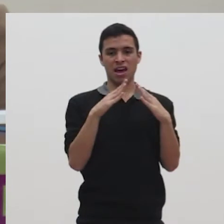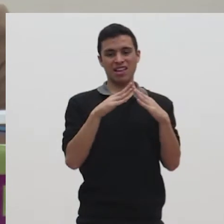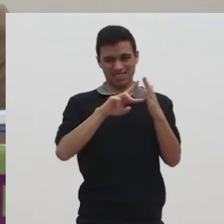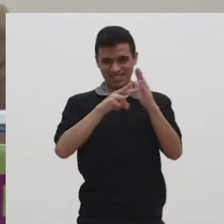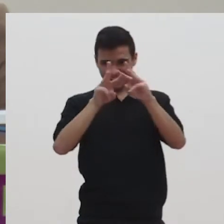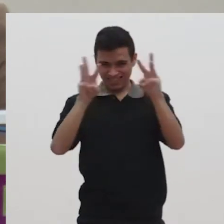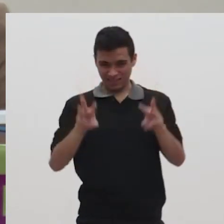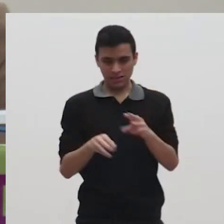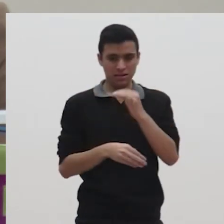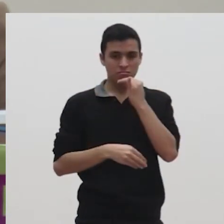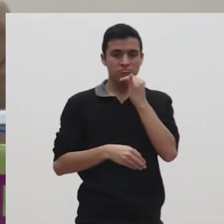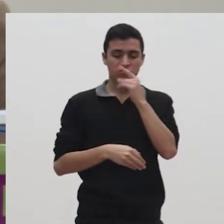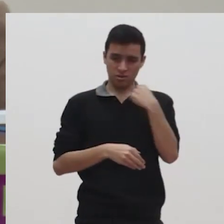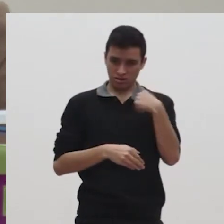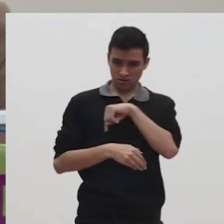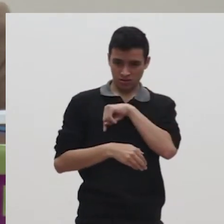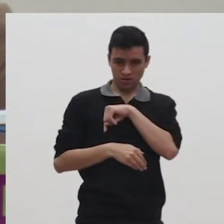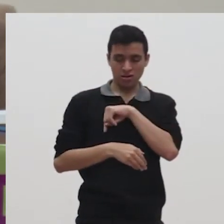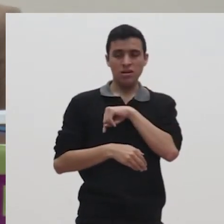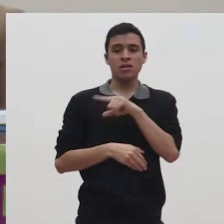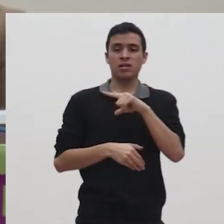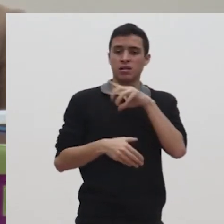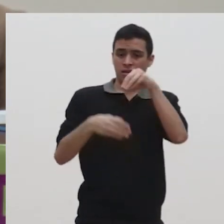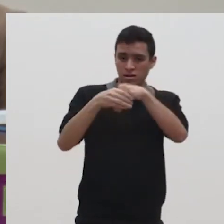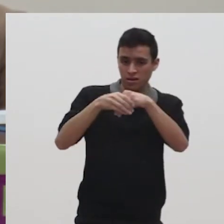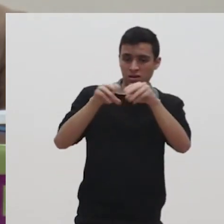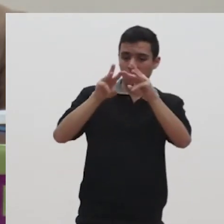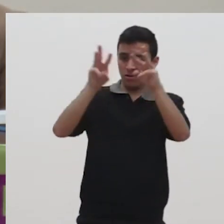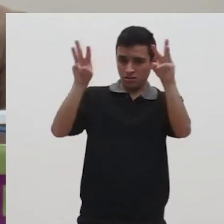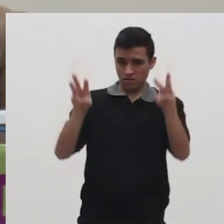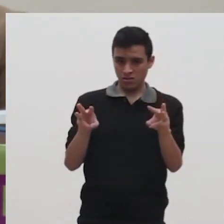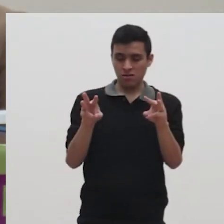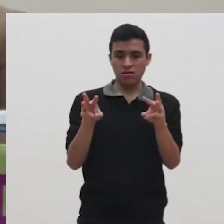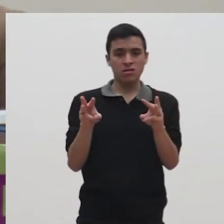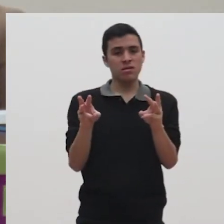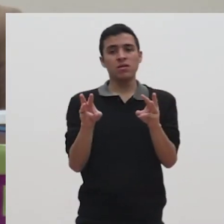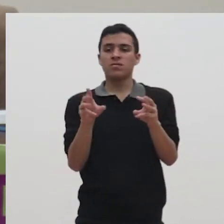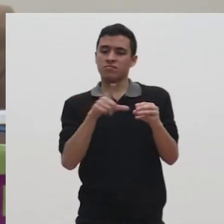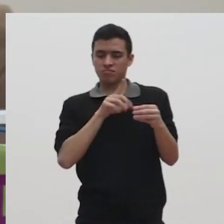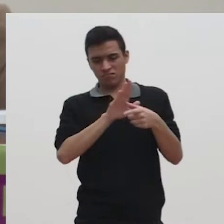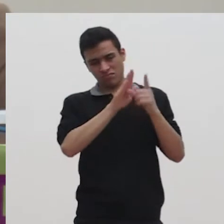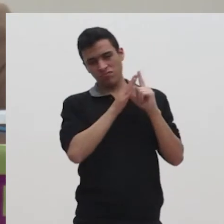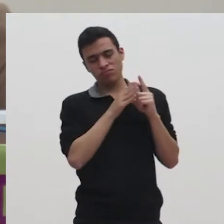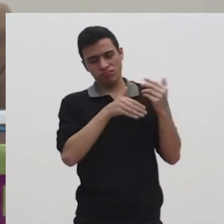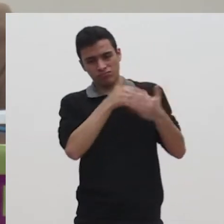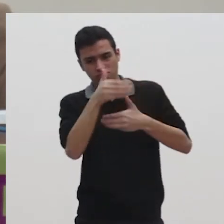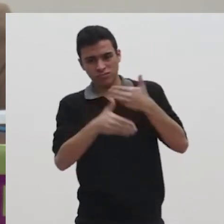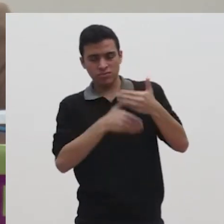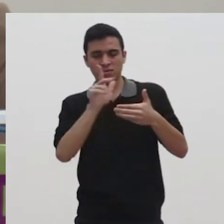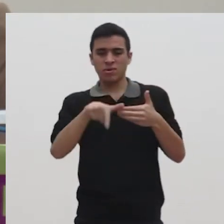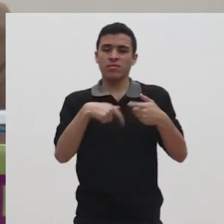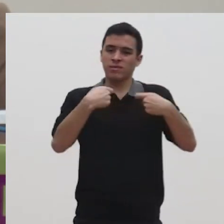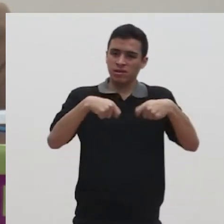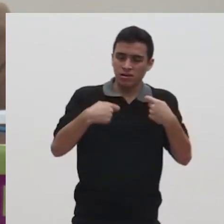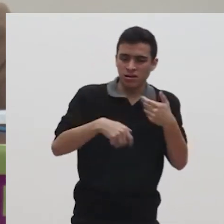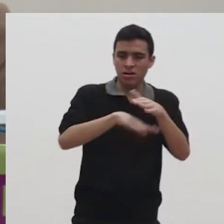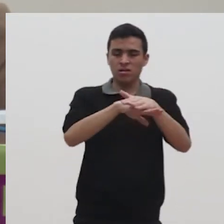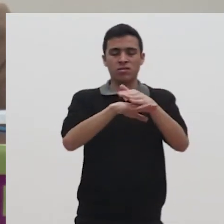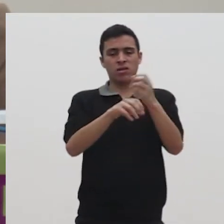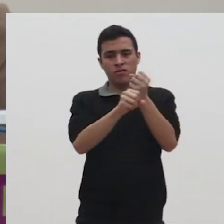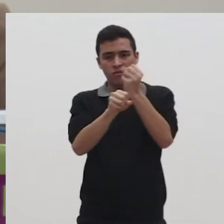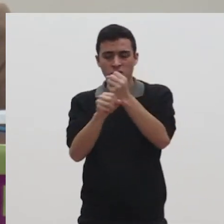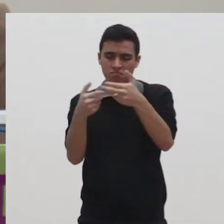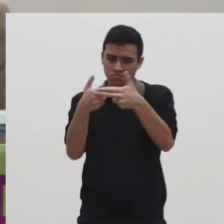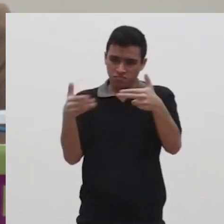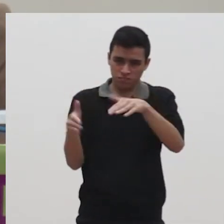numa universidade centenária como a nossa, as carências numa universidade que passou por um reúne há pouco tempo atrás, efetivamente são grandes, né? E nós